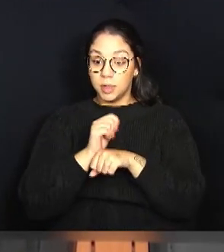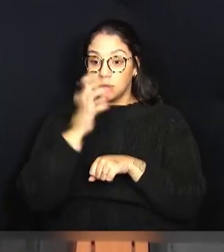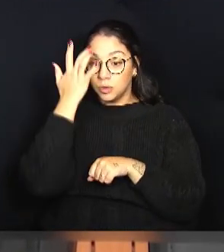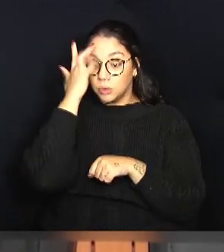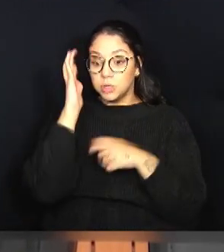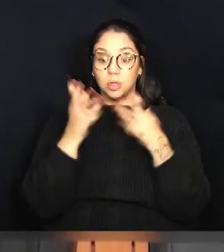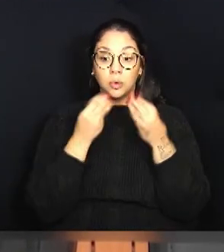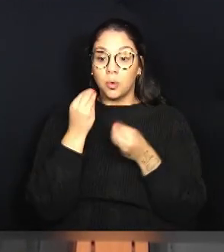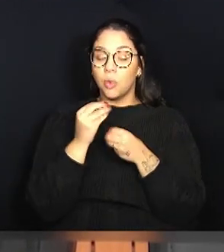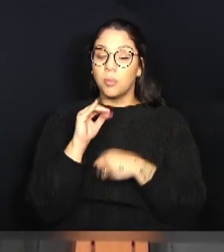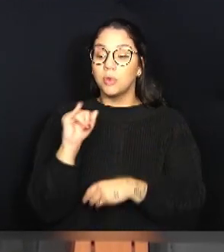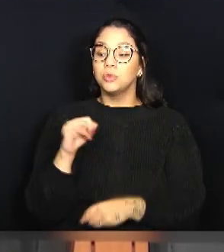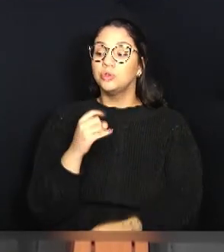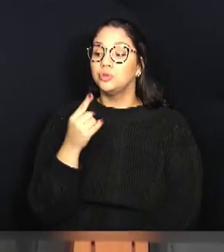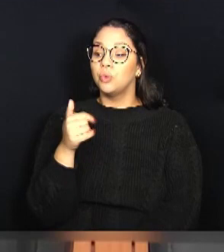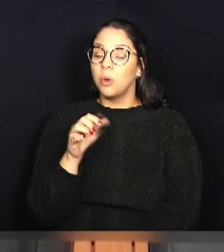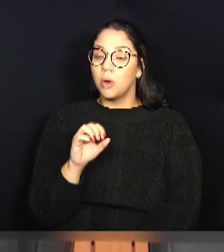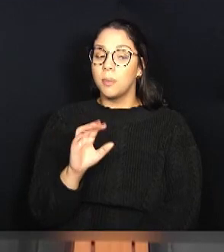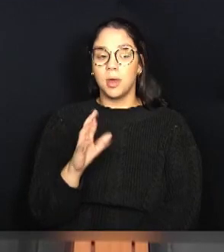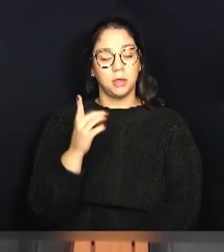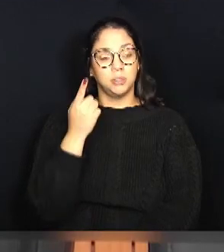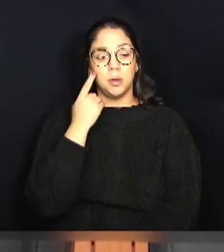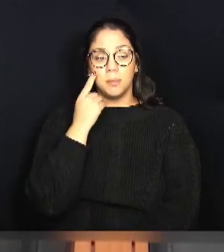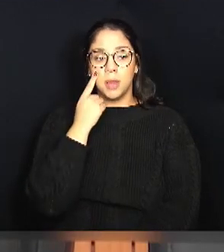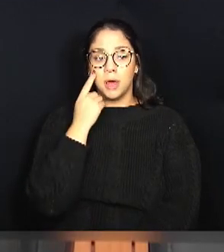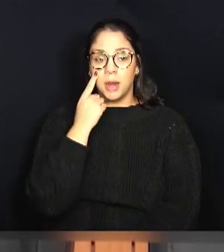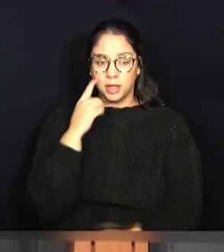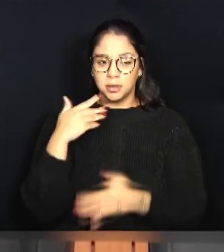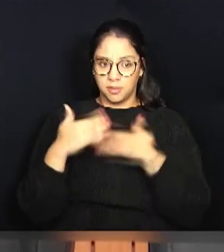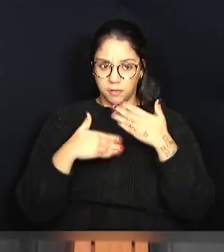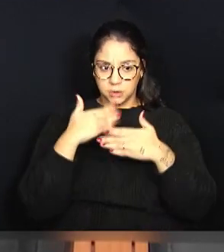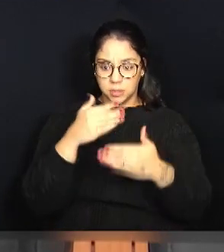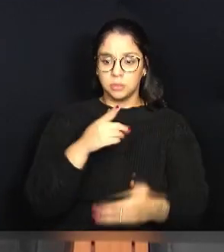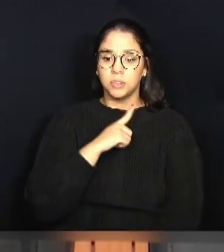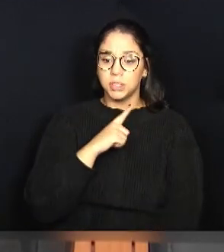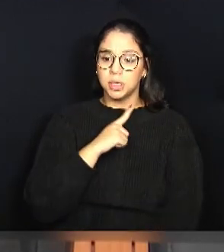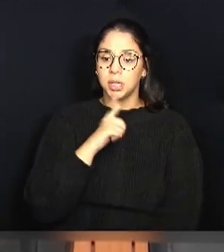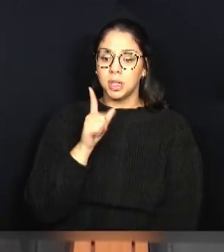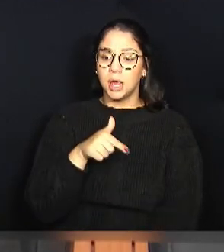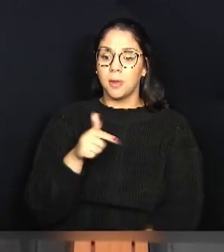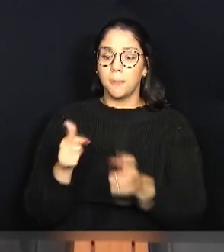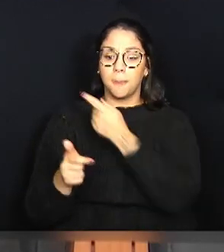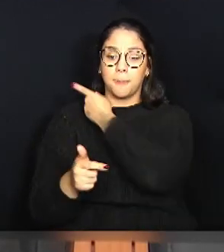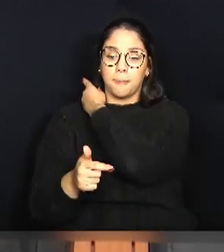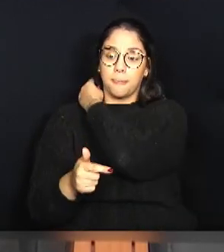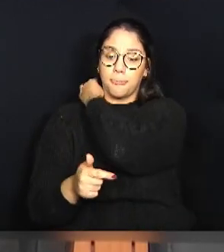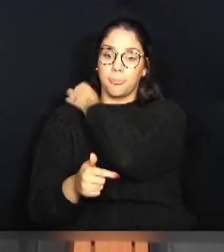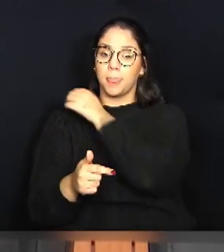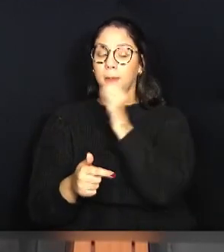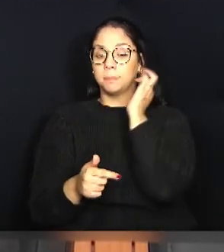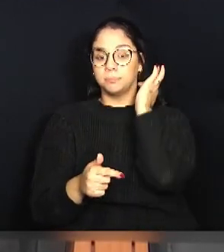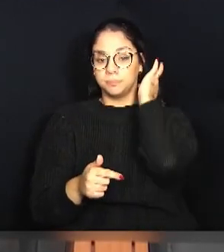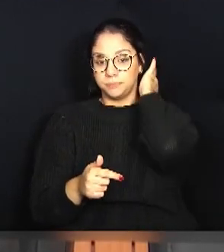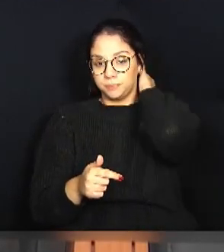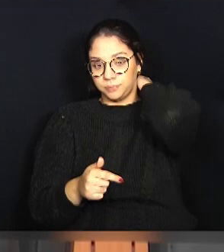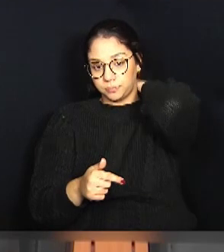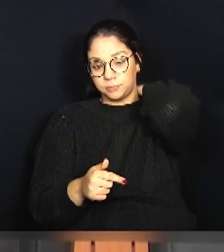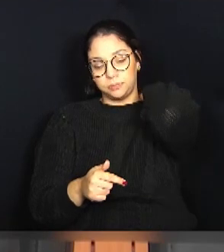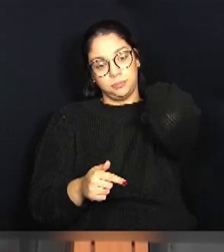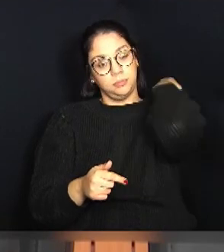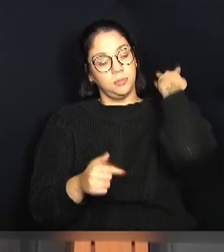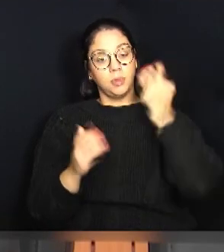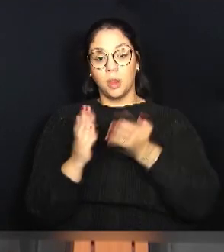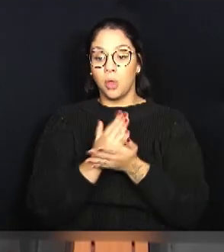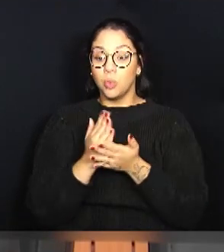isso, João, mas me parece que está avançando um sistema A gente tem visitado alguns municípios que já